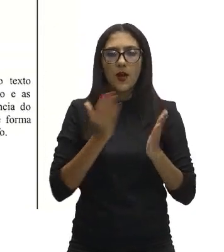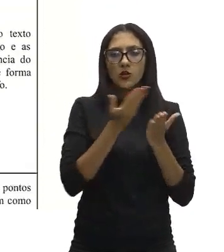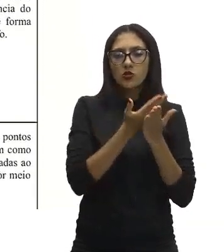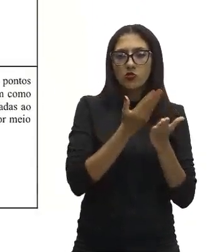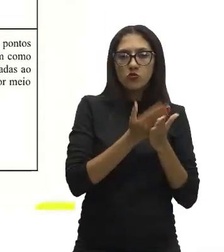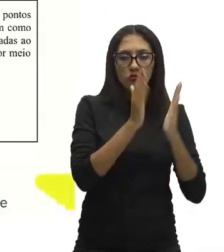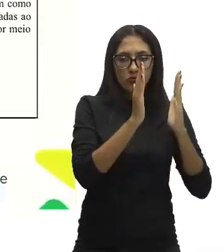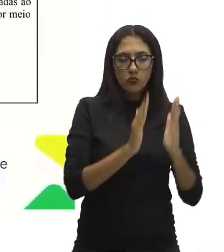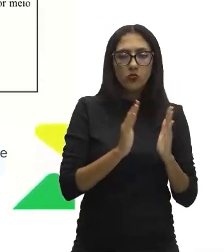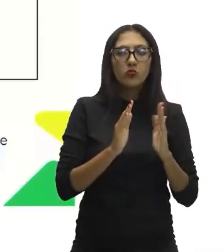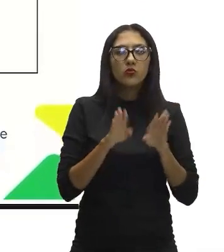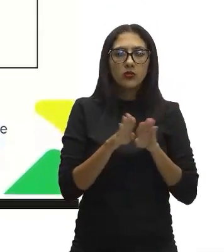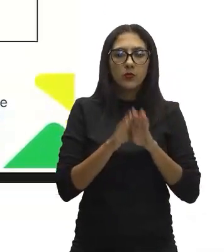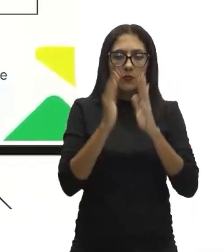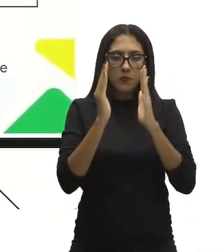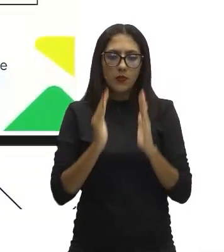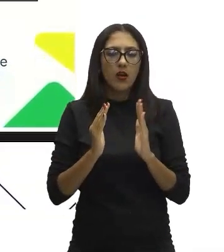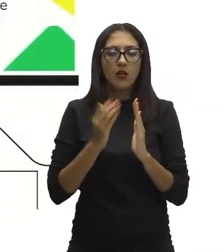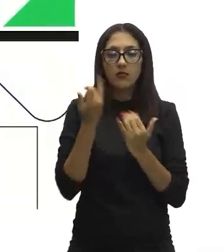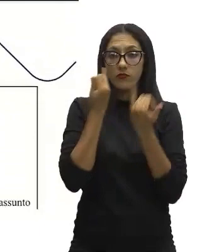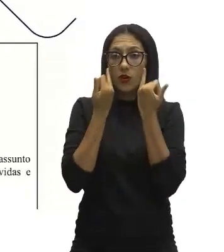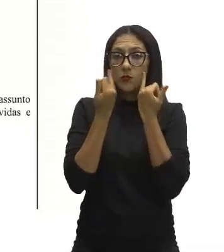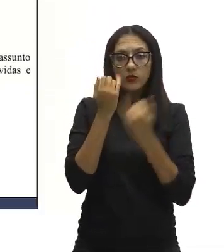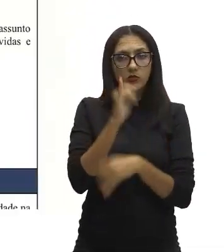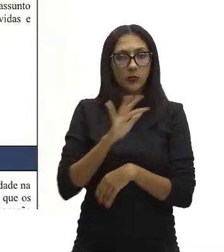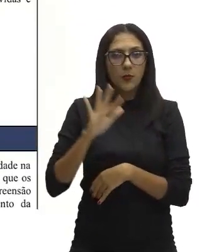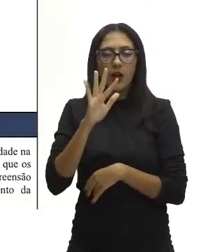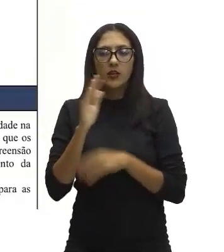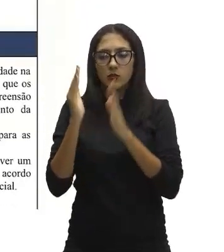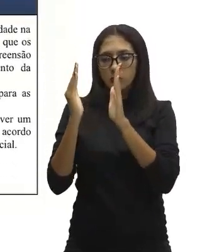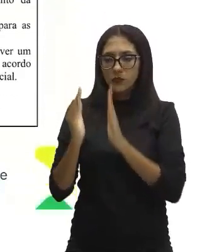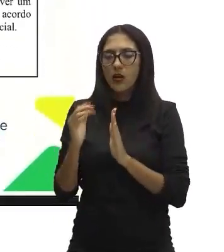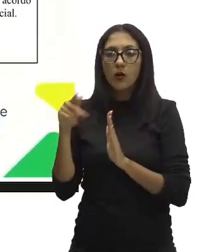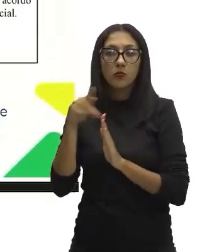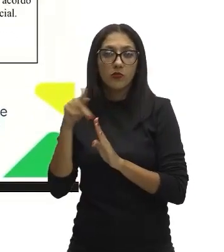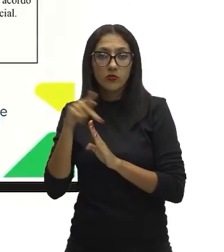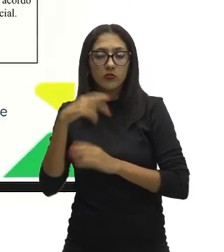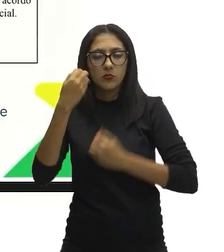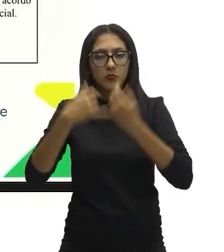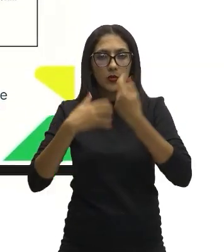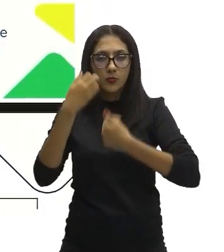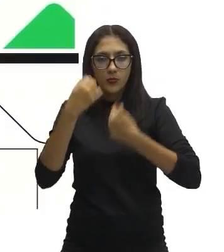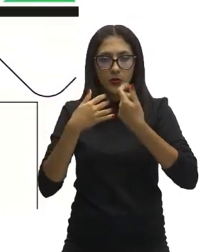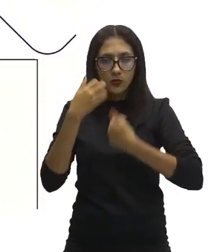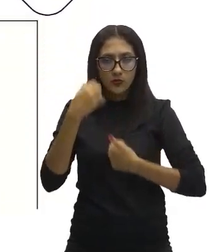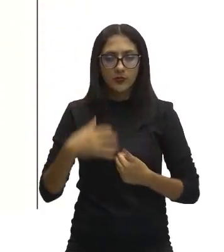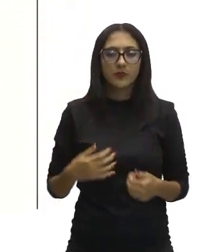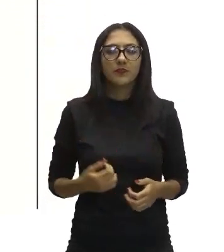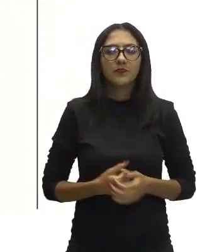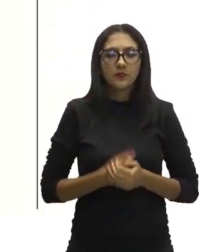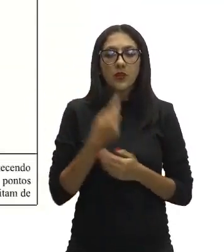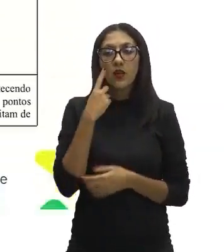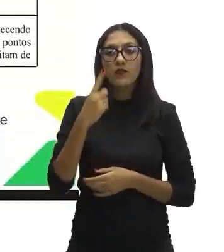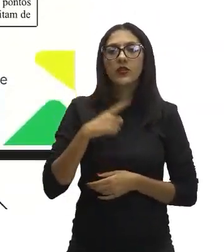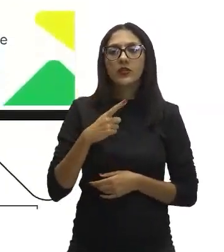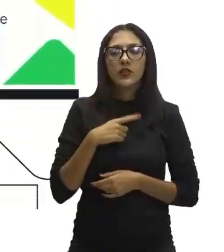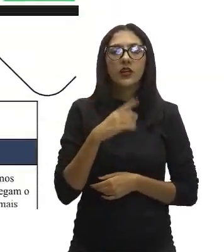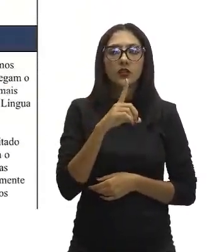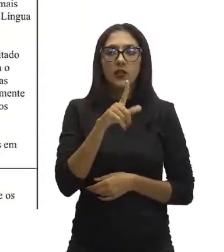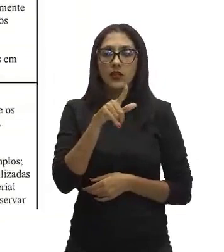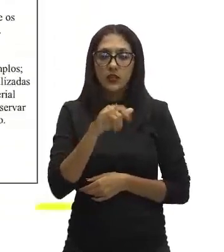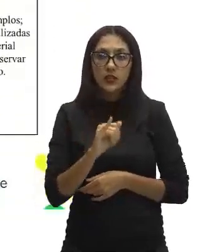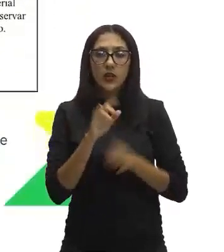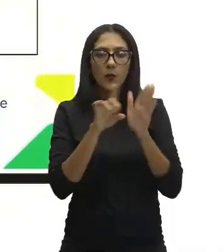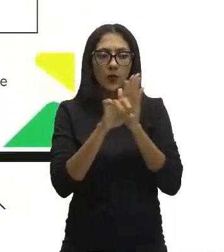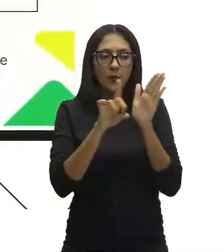orientações didáticas aí, tá? A gente tem os dois momentos de aulas aqui, tá? O desenvolvimento da aula, a dinâmica,